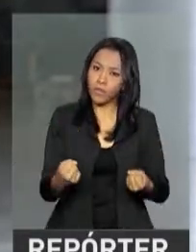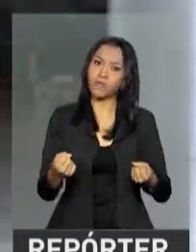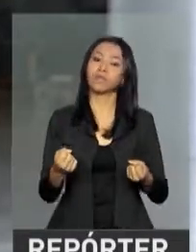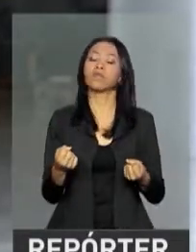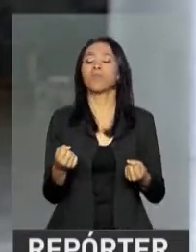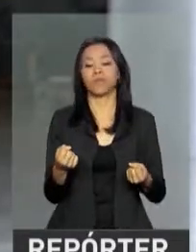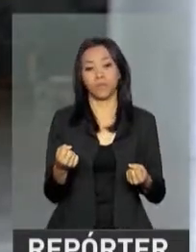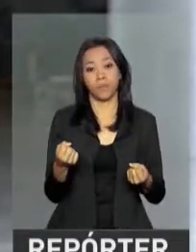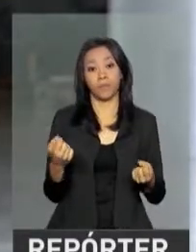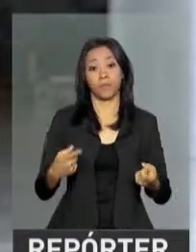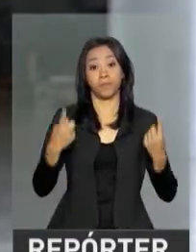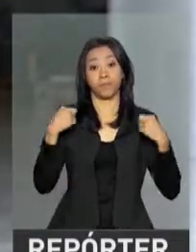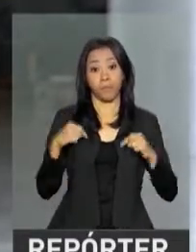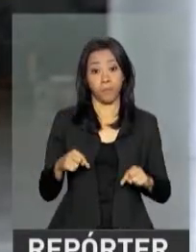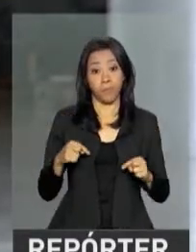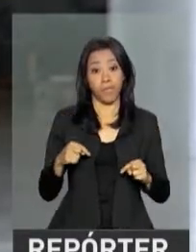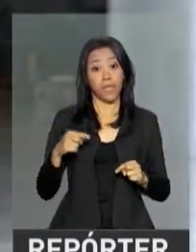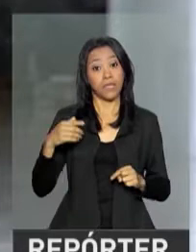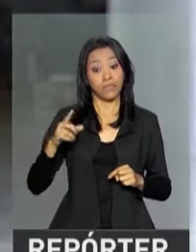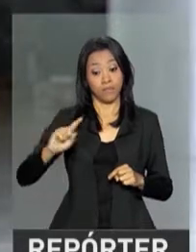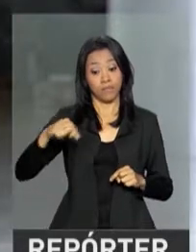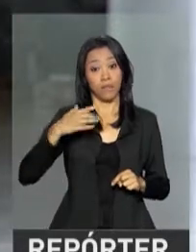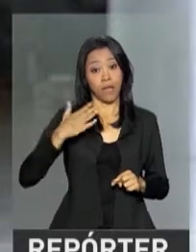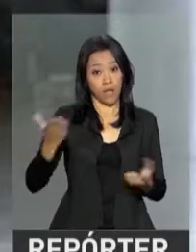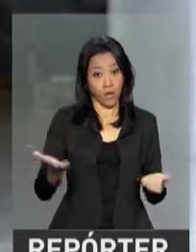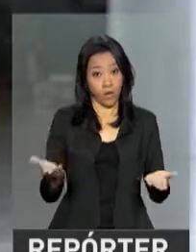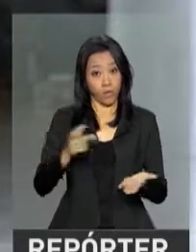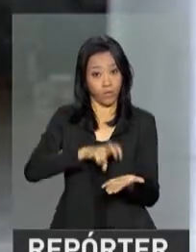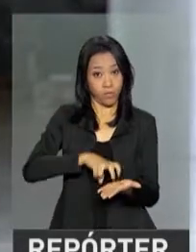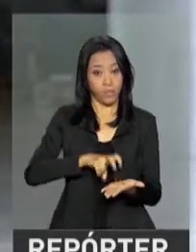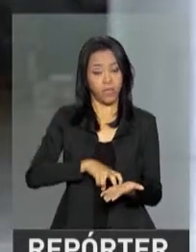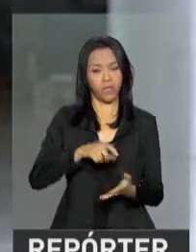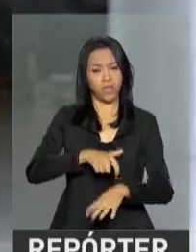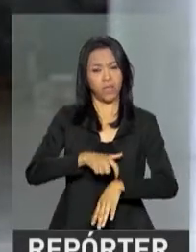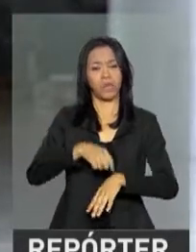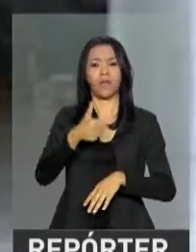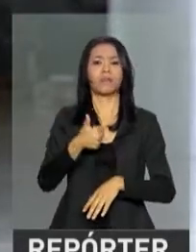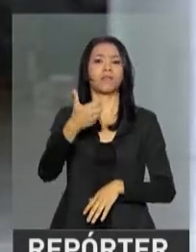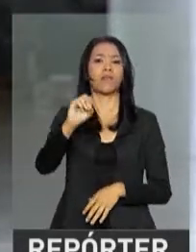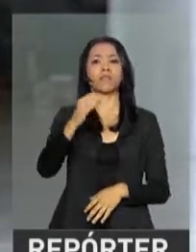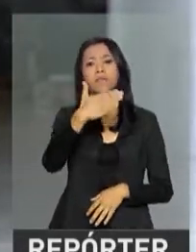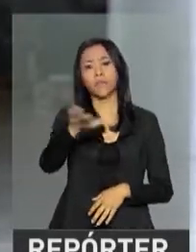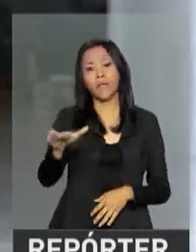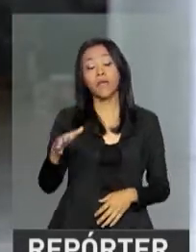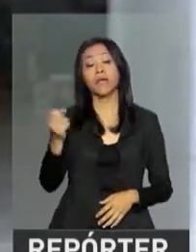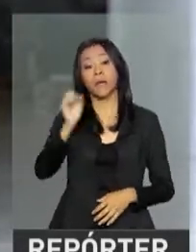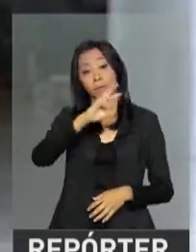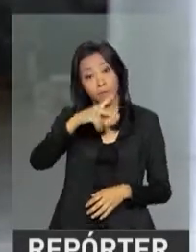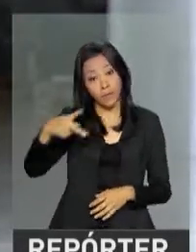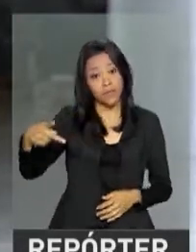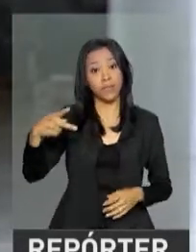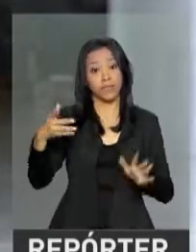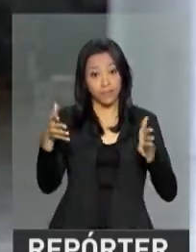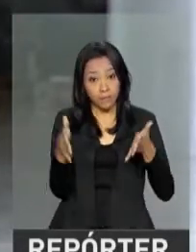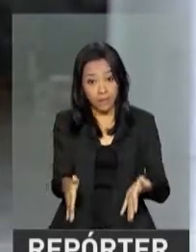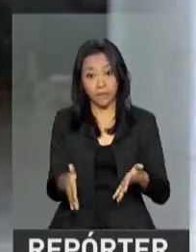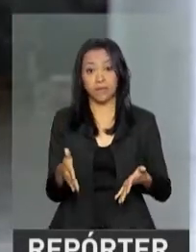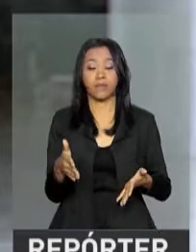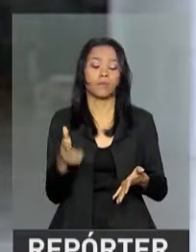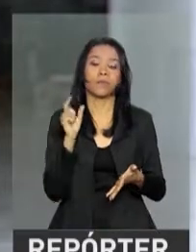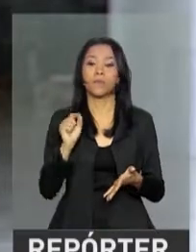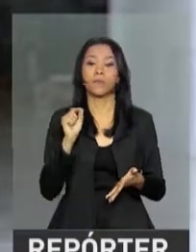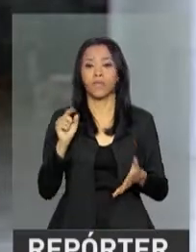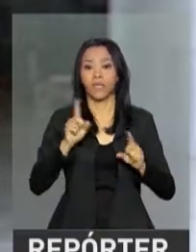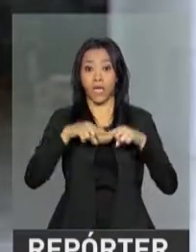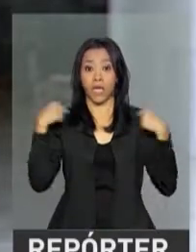judiciária. E, Roberto, agora pela manhã, às 10h30, o presidente ainda participa da